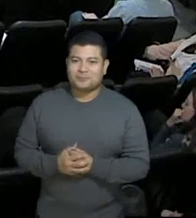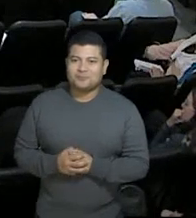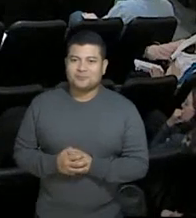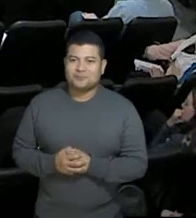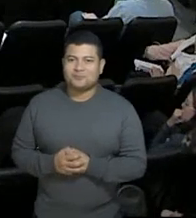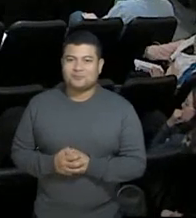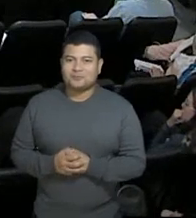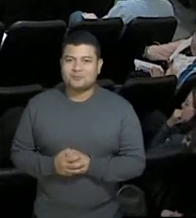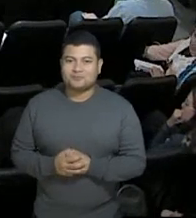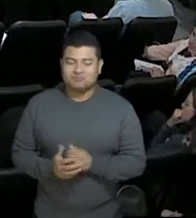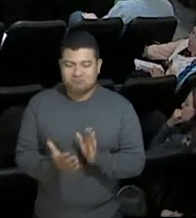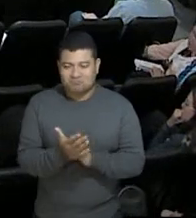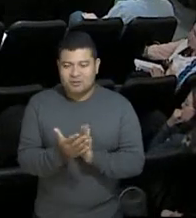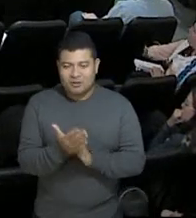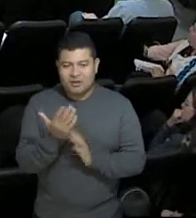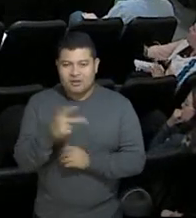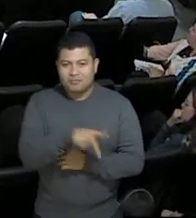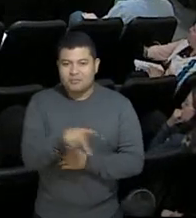Parabéns, professor Mário.